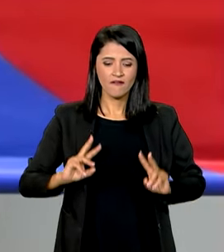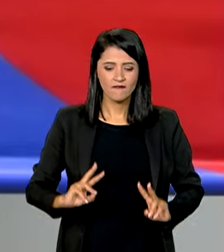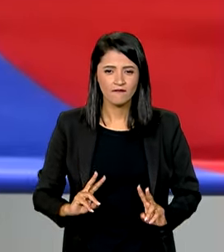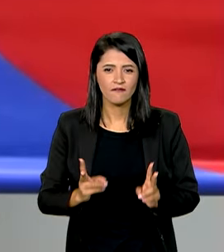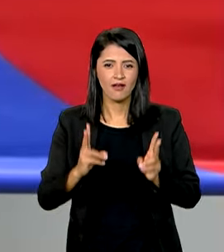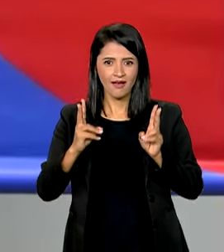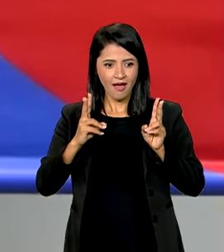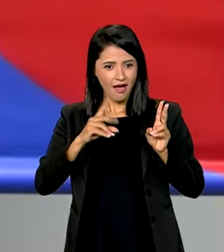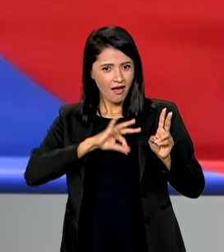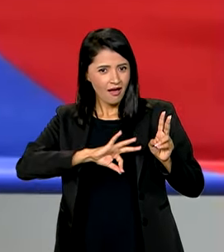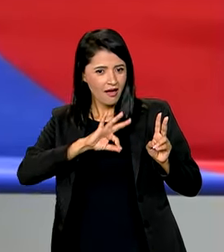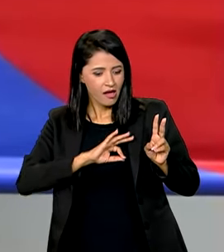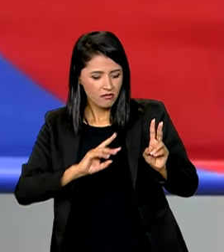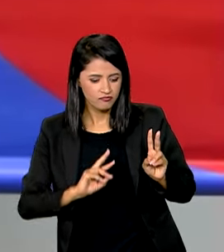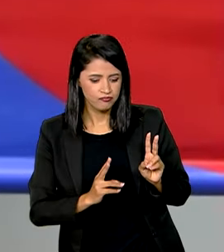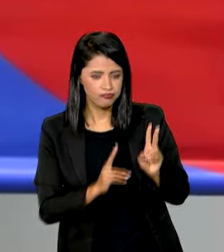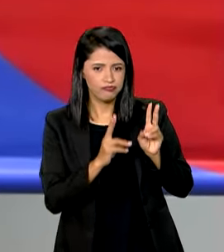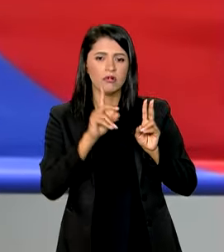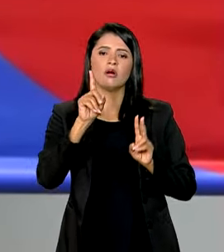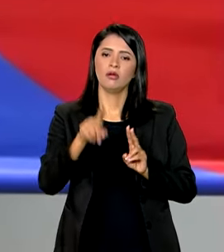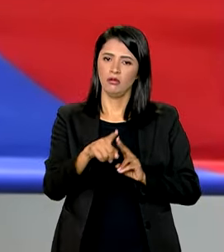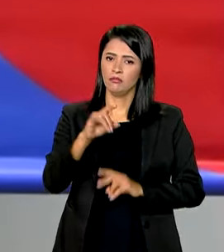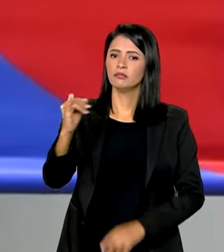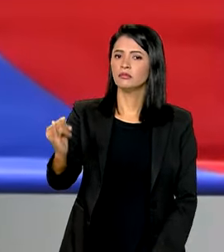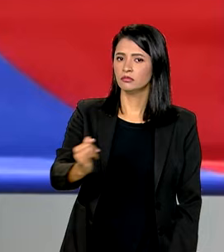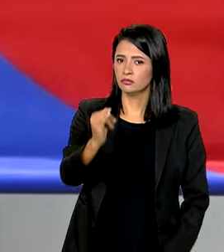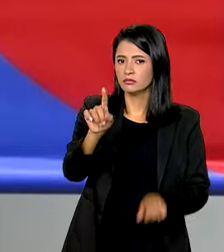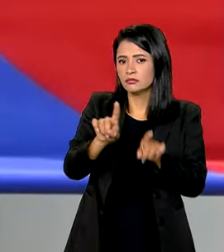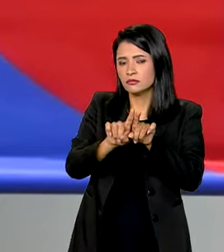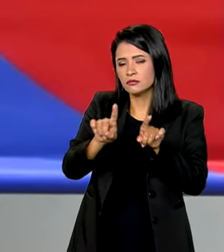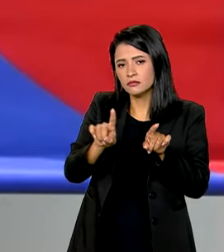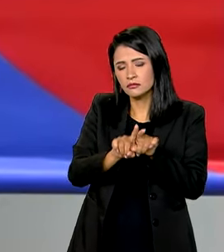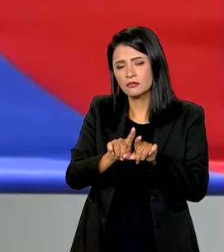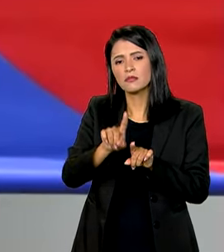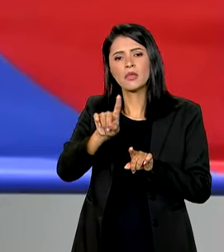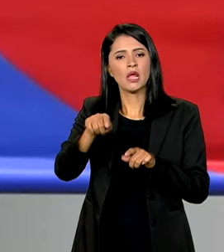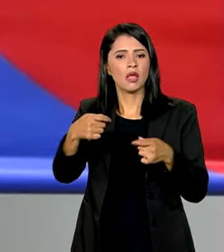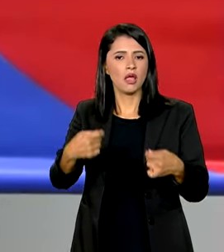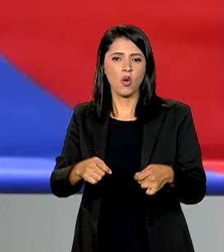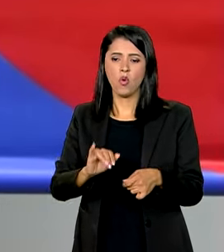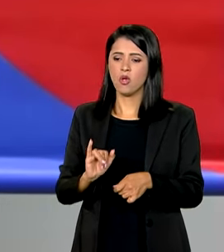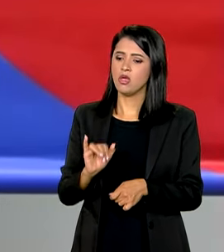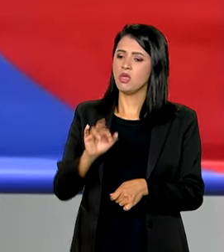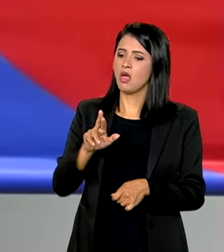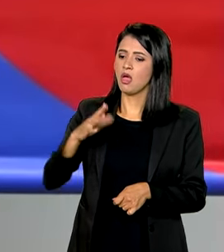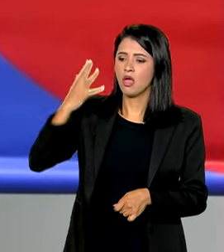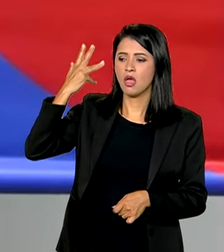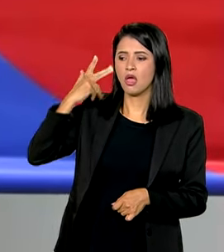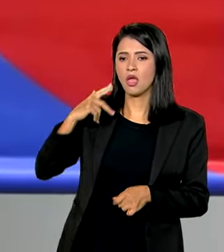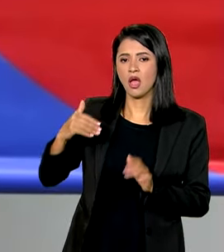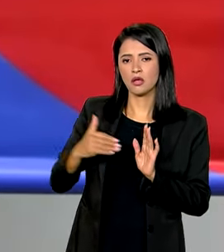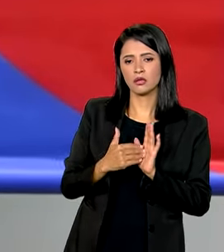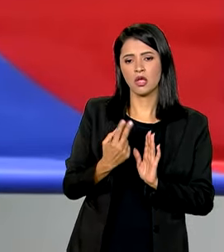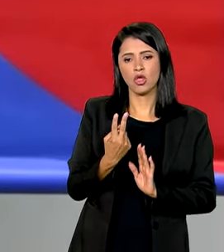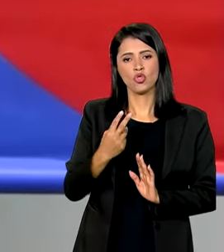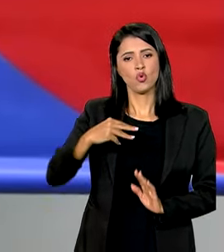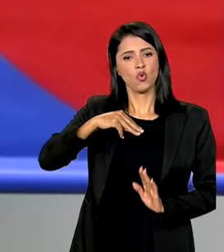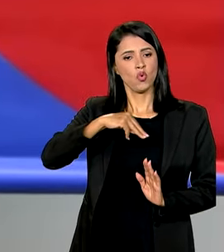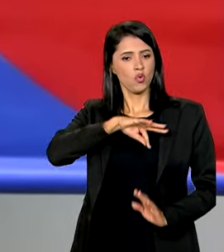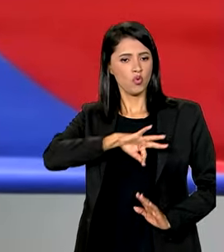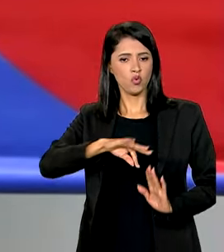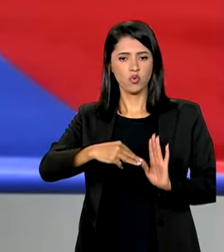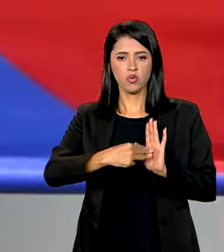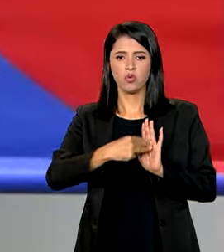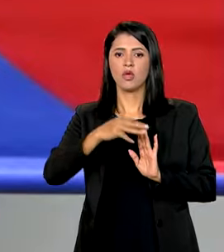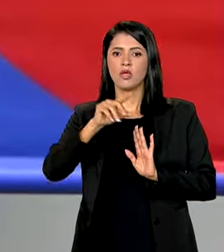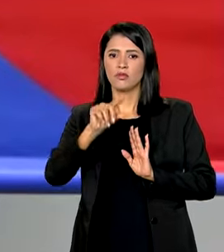do salário mínimo, isso é outro fato muito importante. A isenção do imposto de renda para até dois salários mínimos é